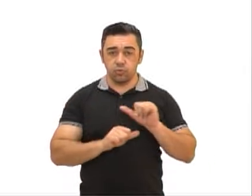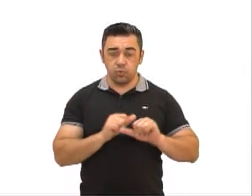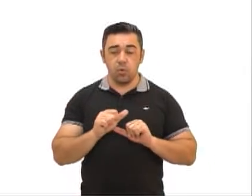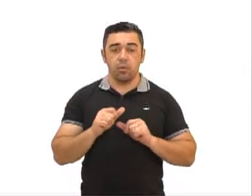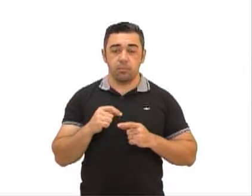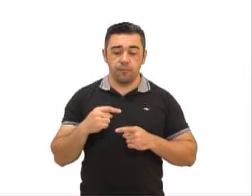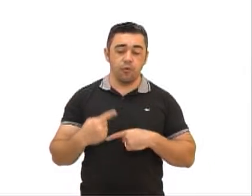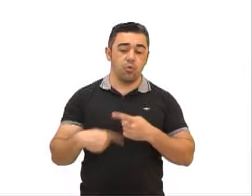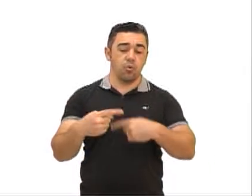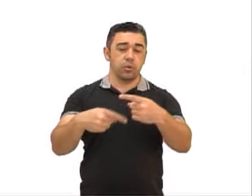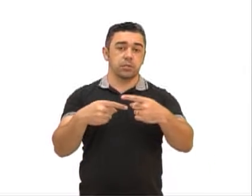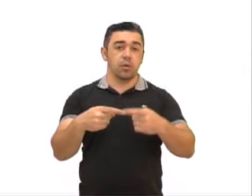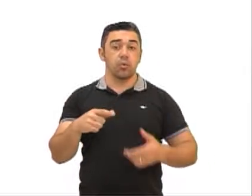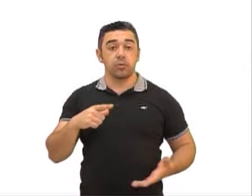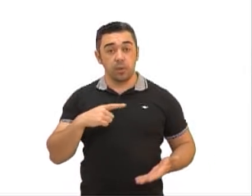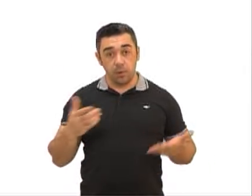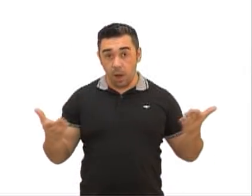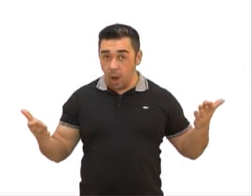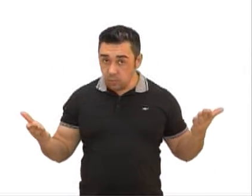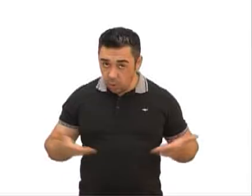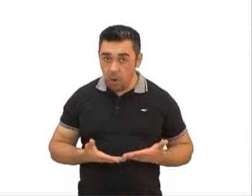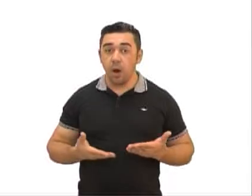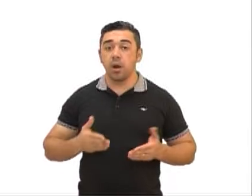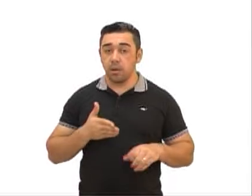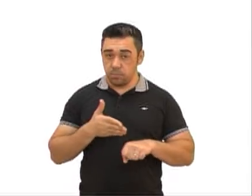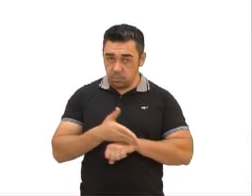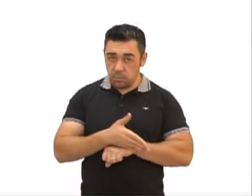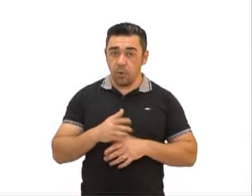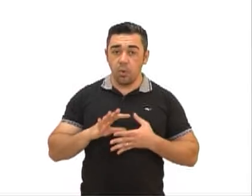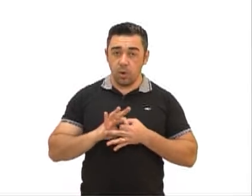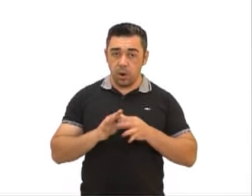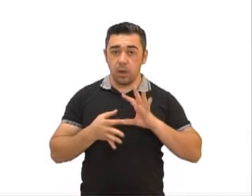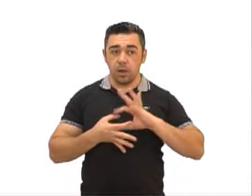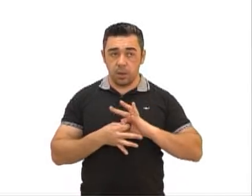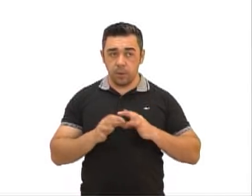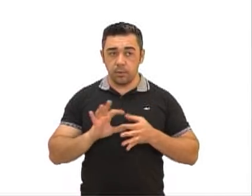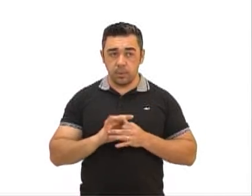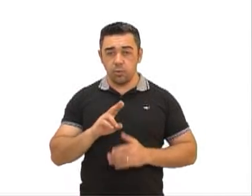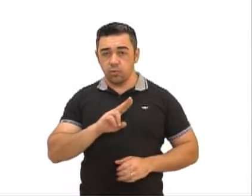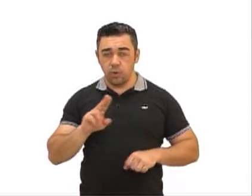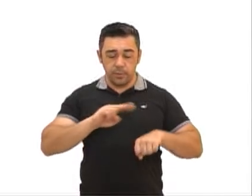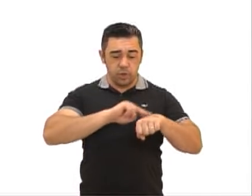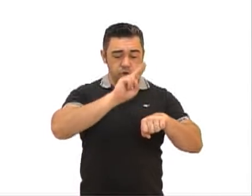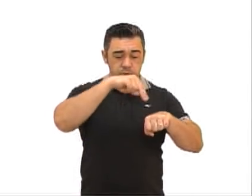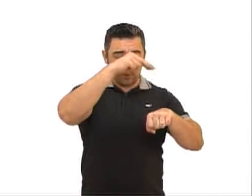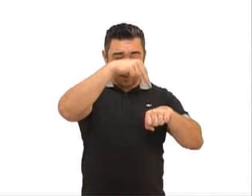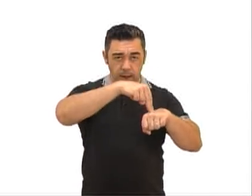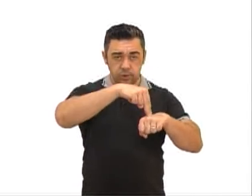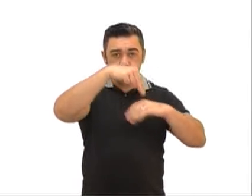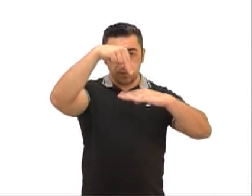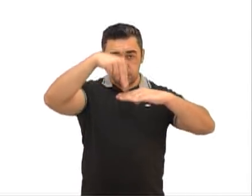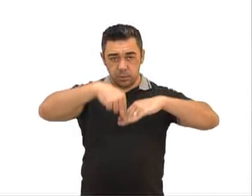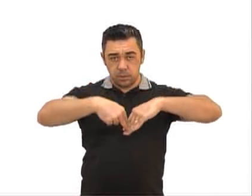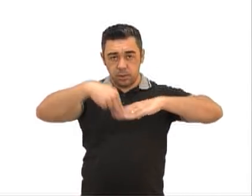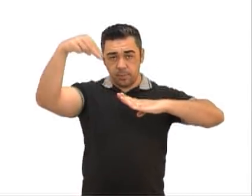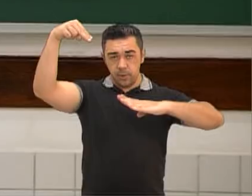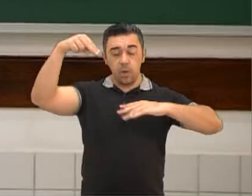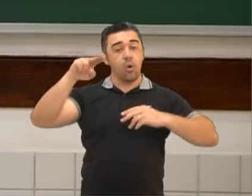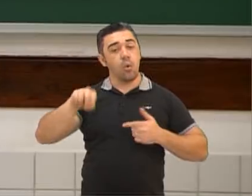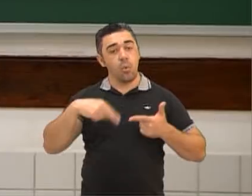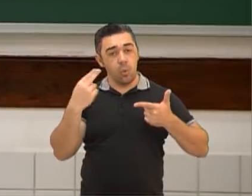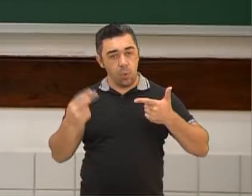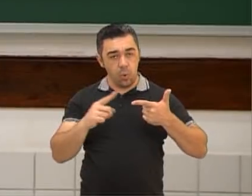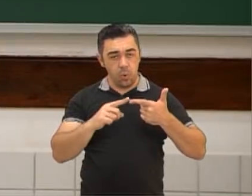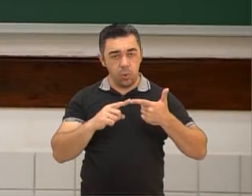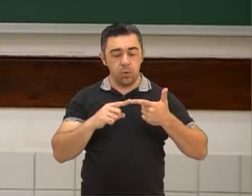evolução culminou num esporte olímpico, conhecido como ginástica de trampolim ou trampolim acrobático.